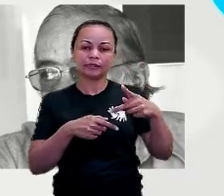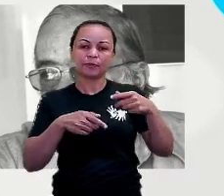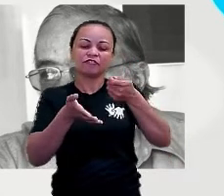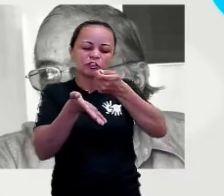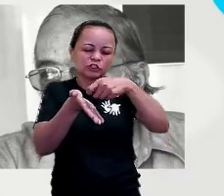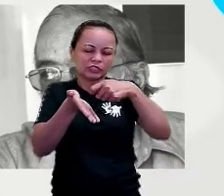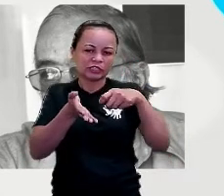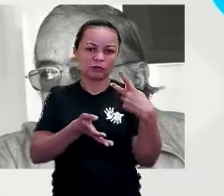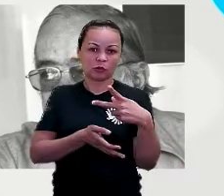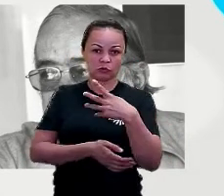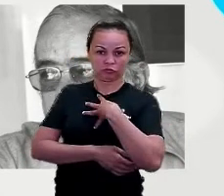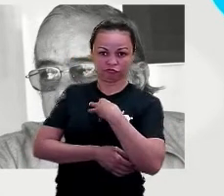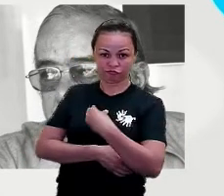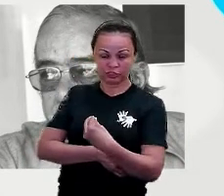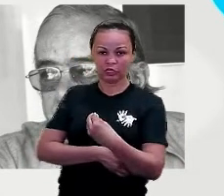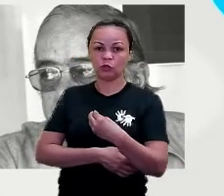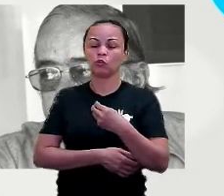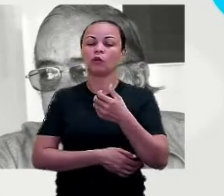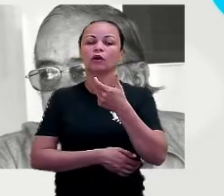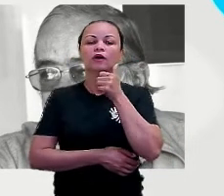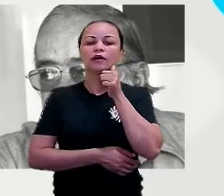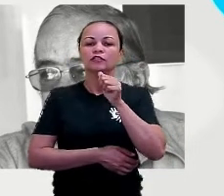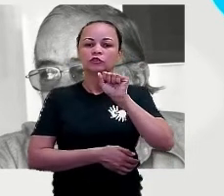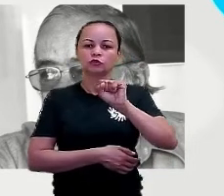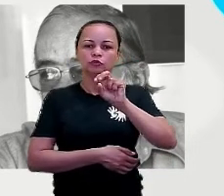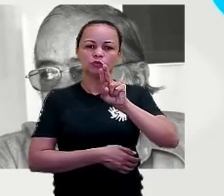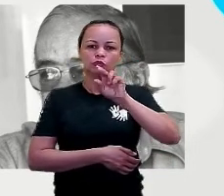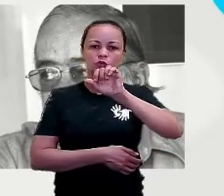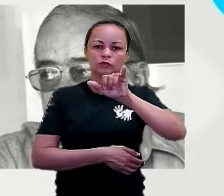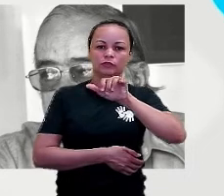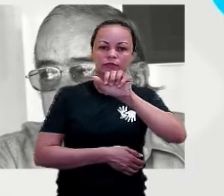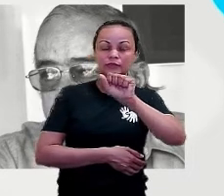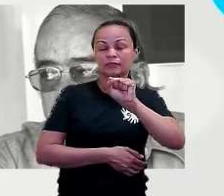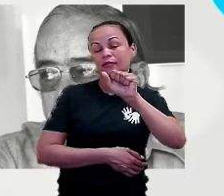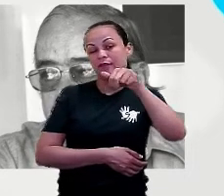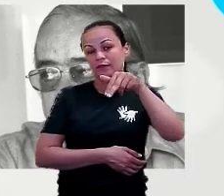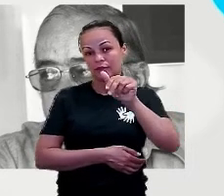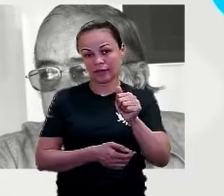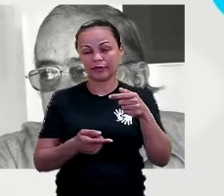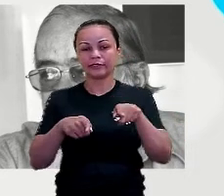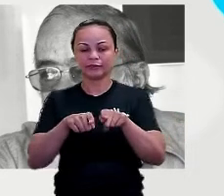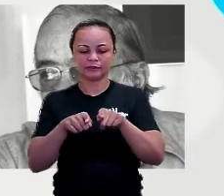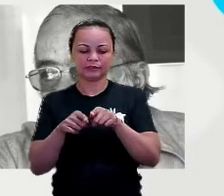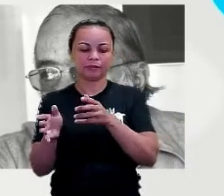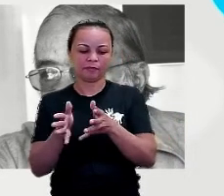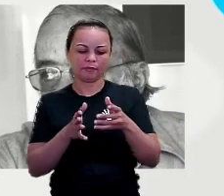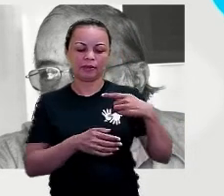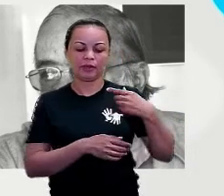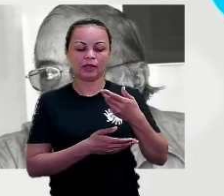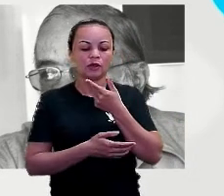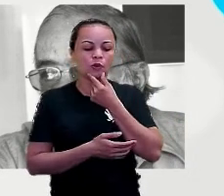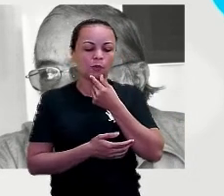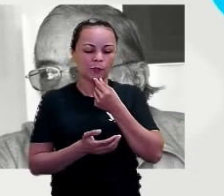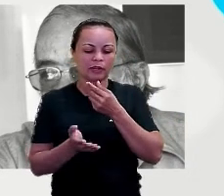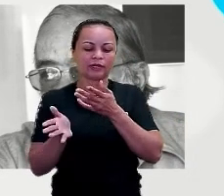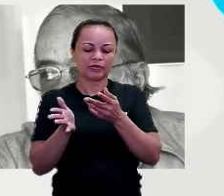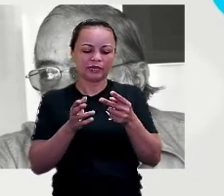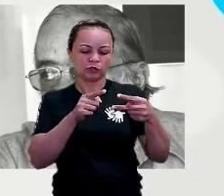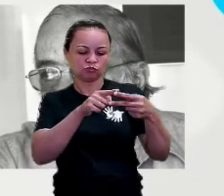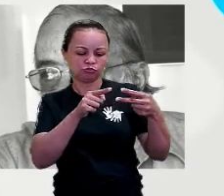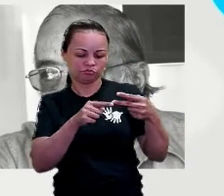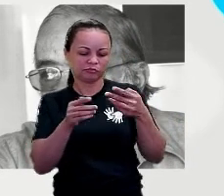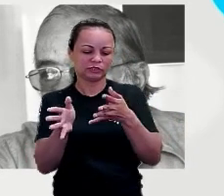de Moraes, muito antes da sua publicação, os poemas ficaram guardados por anos, Somente